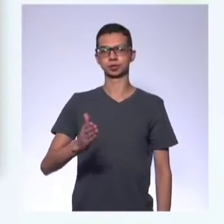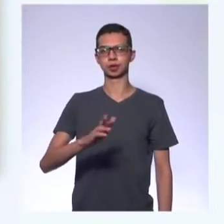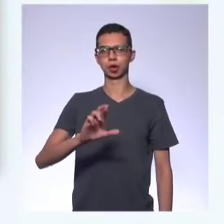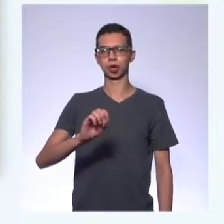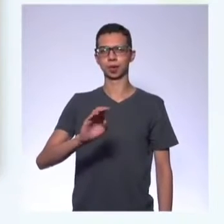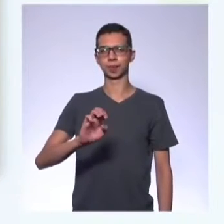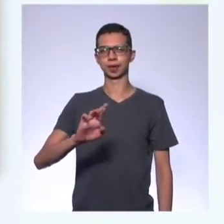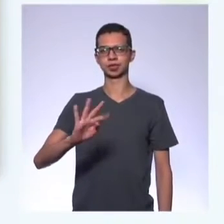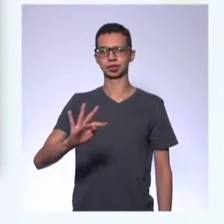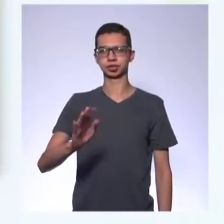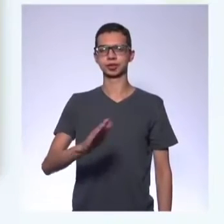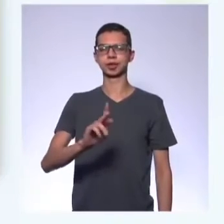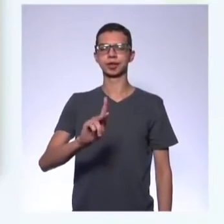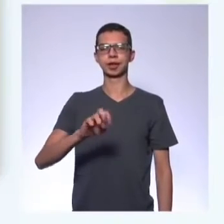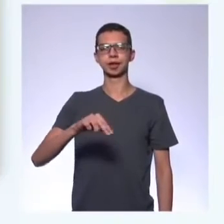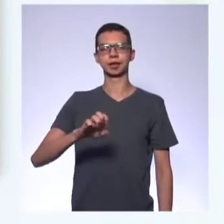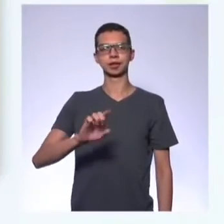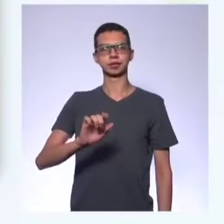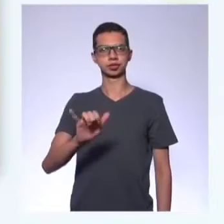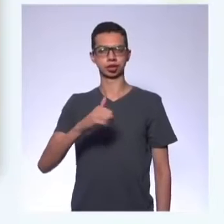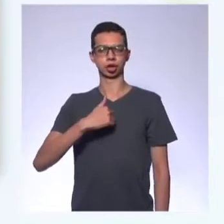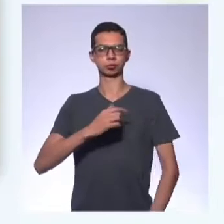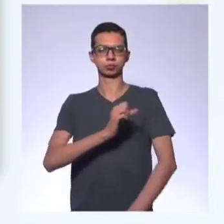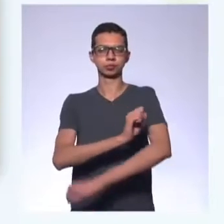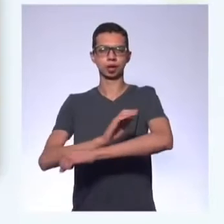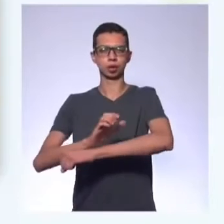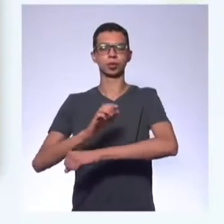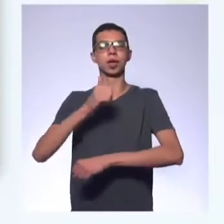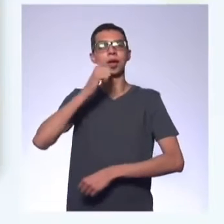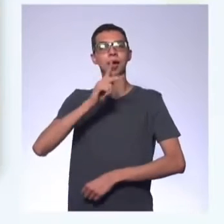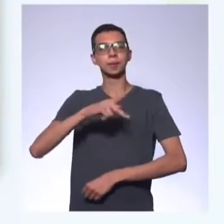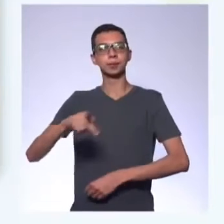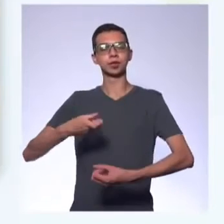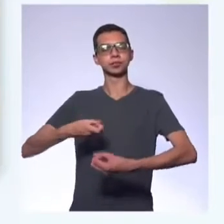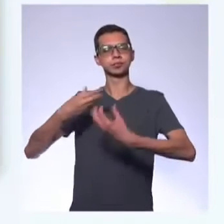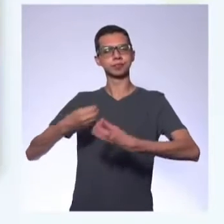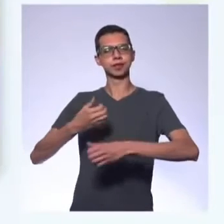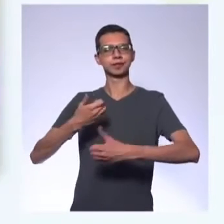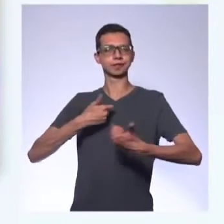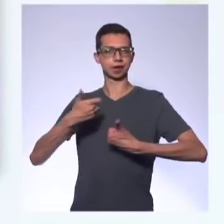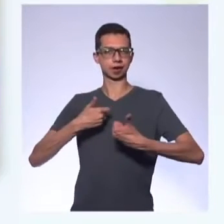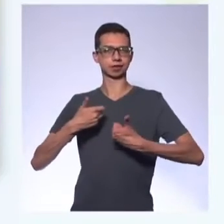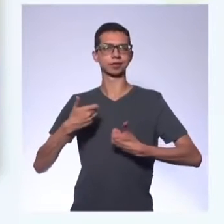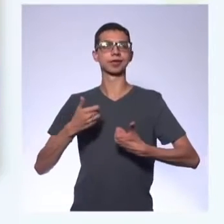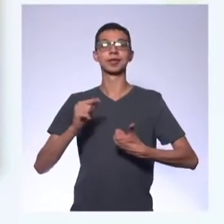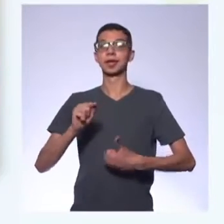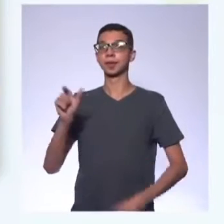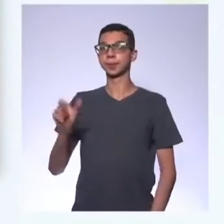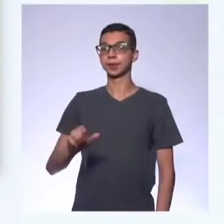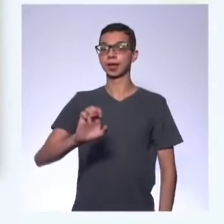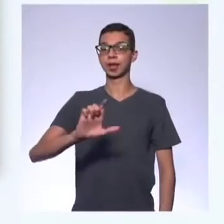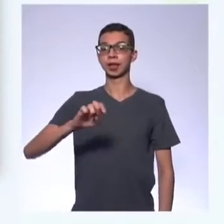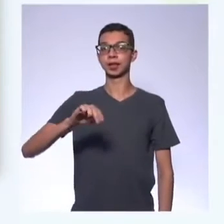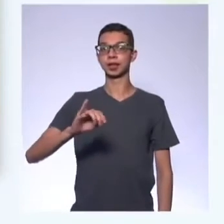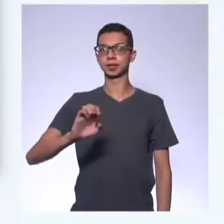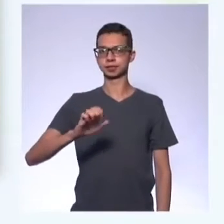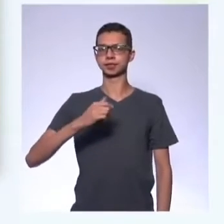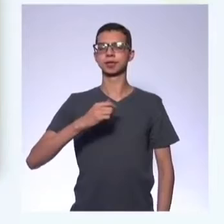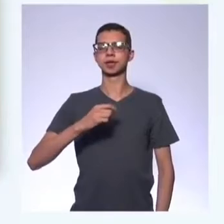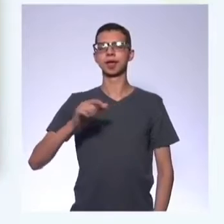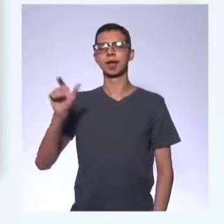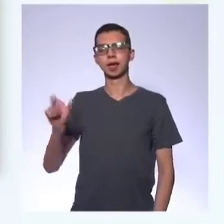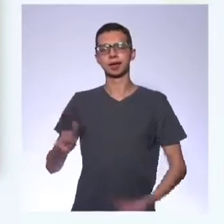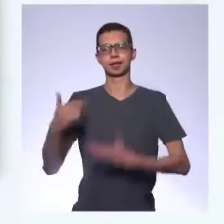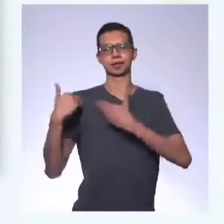Campo. E estou sendo orientada pela minha professora de Geografia, Helenice. E hoje nós vamos